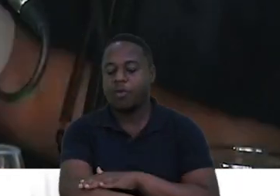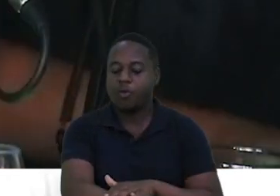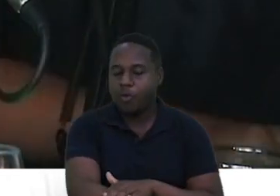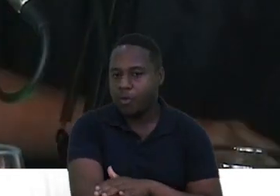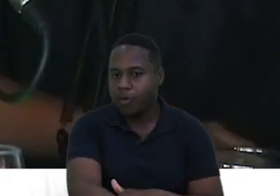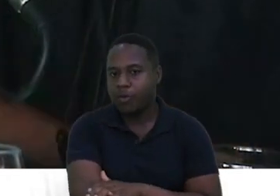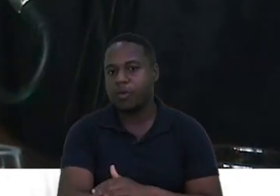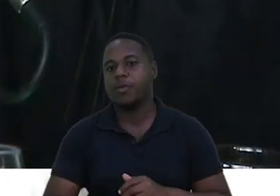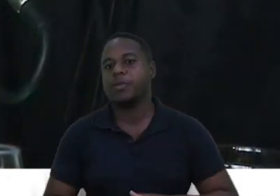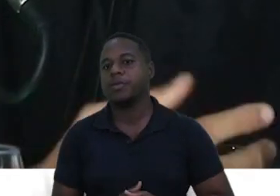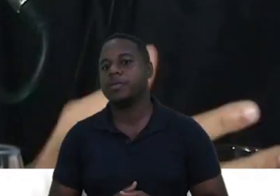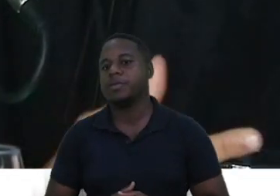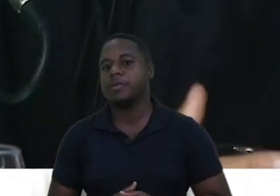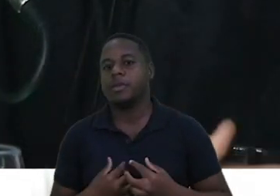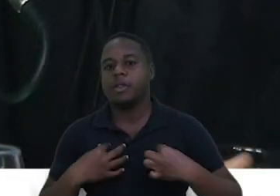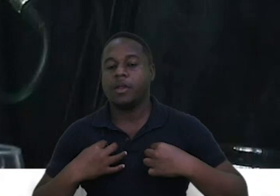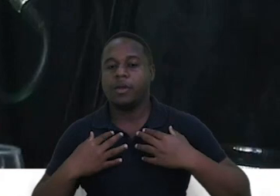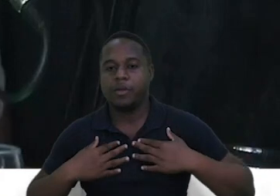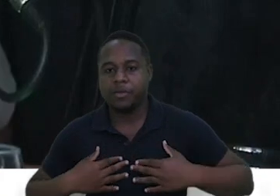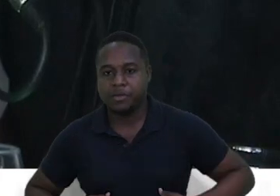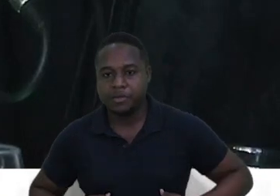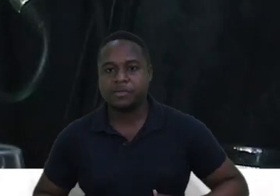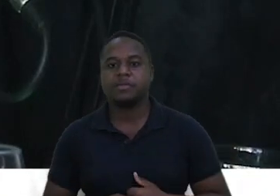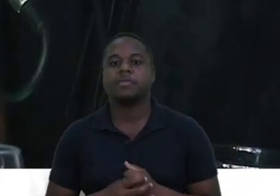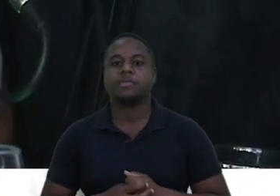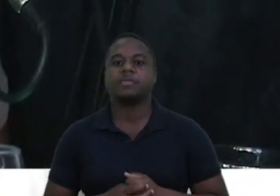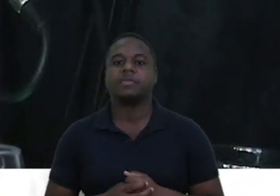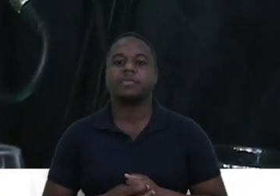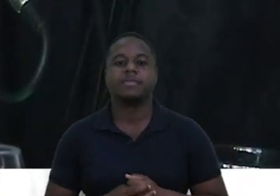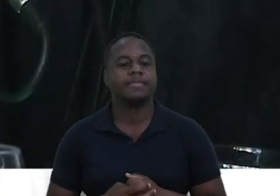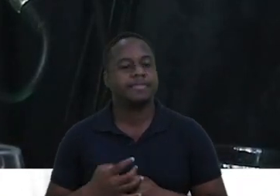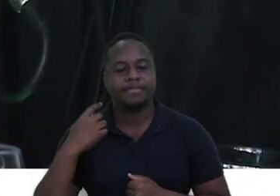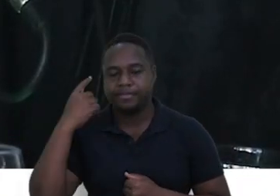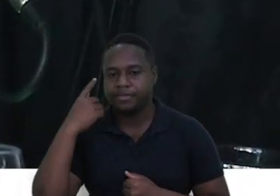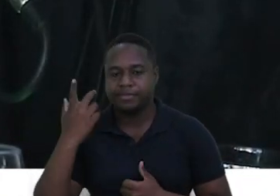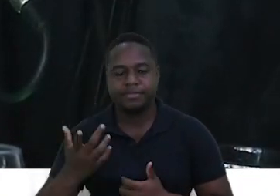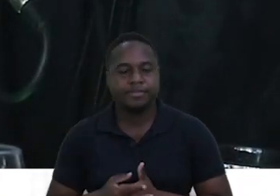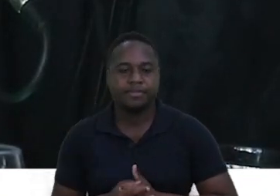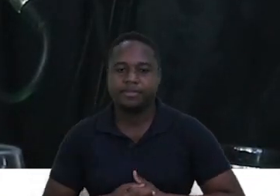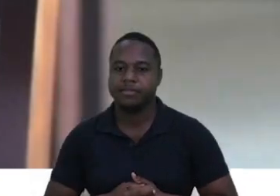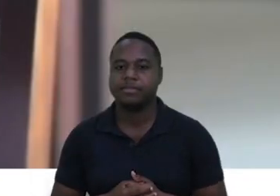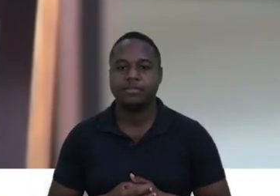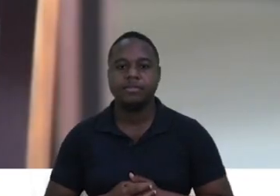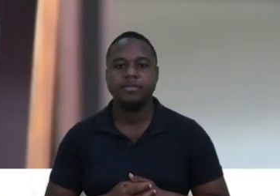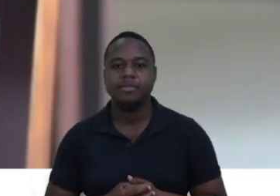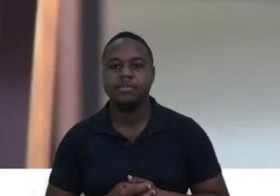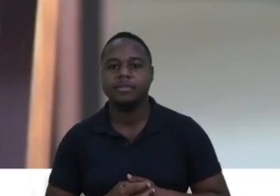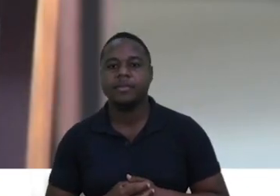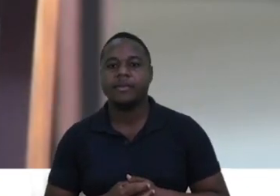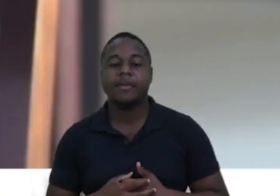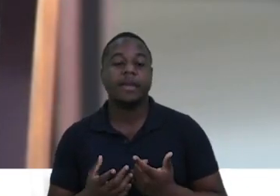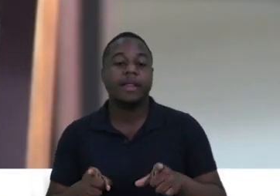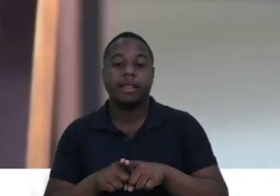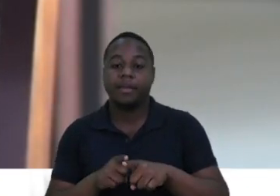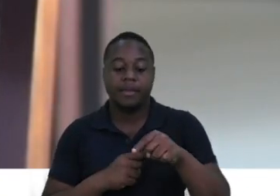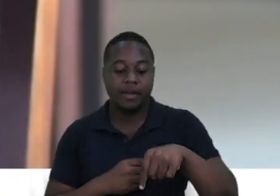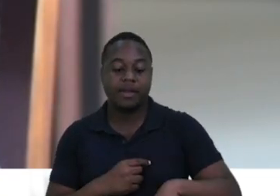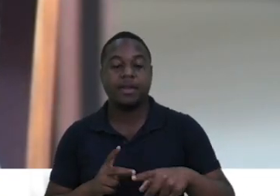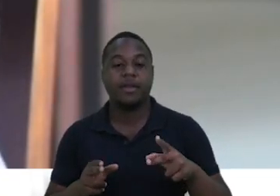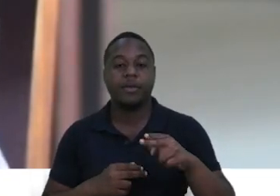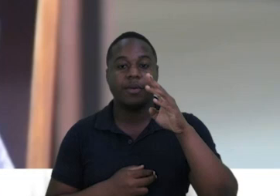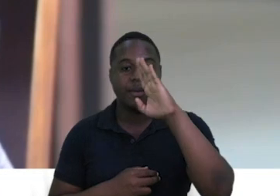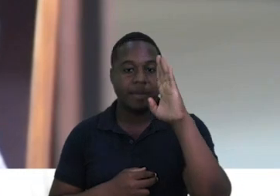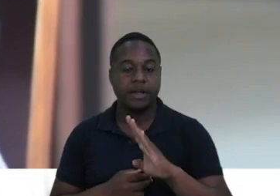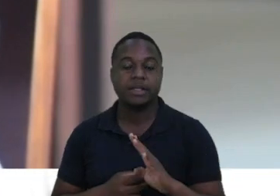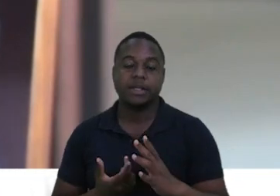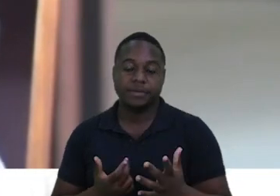também. Sim. E vestimentas. É doideira. Ou seja, não é nada muito distante do que a gente percebe